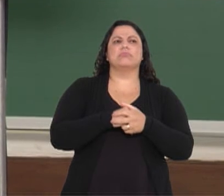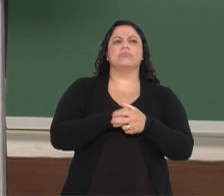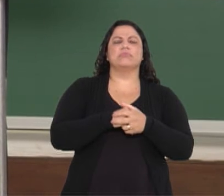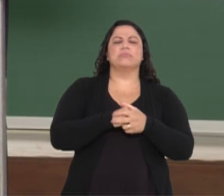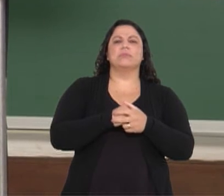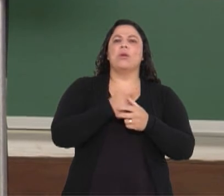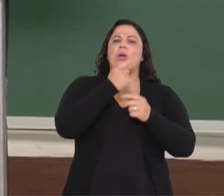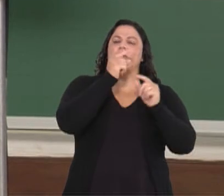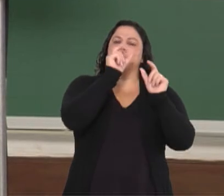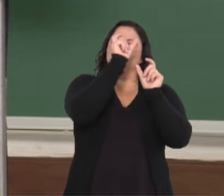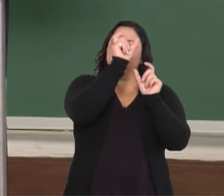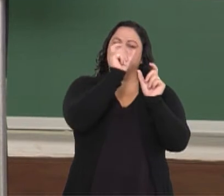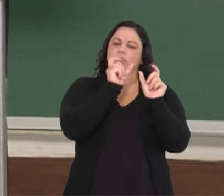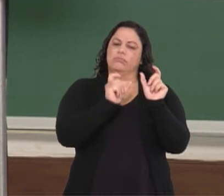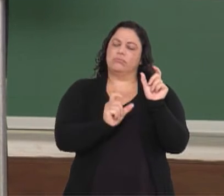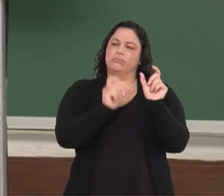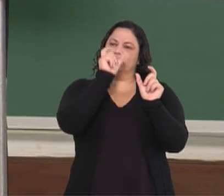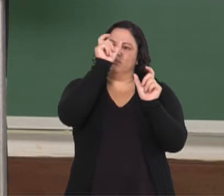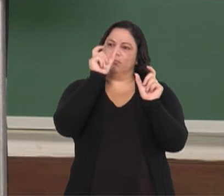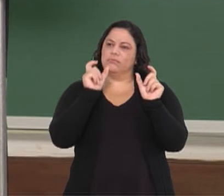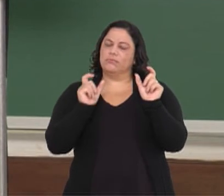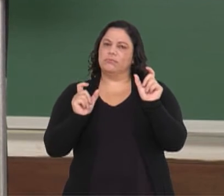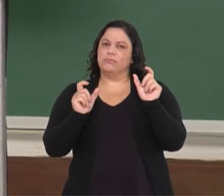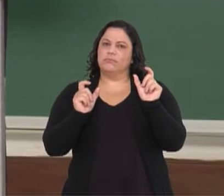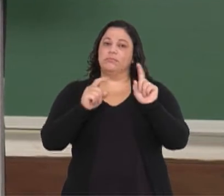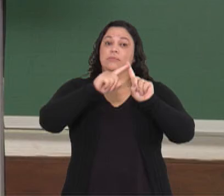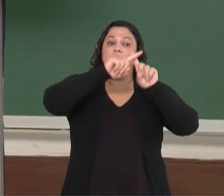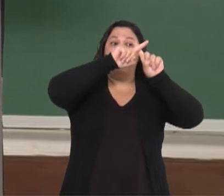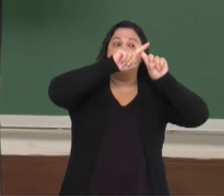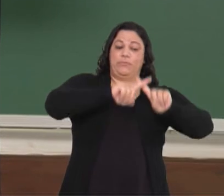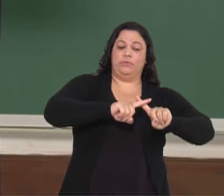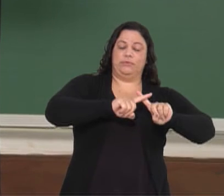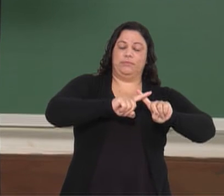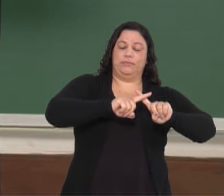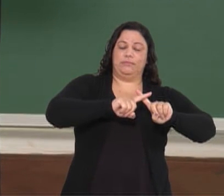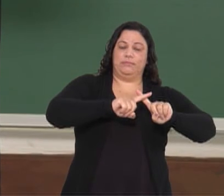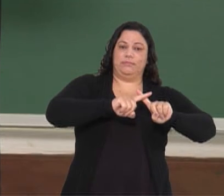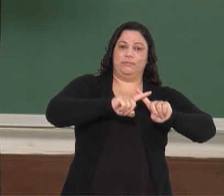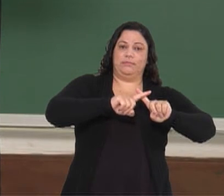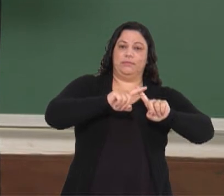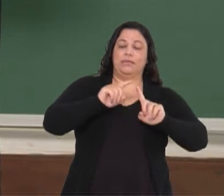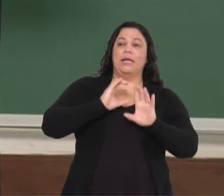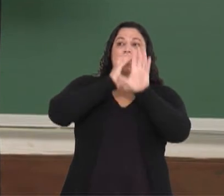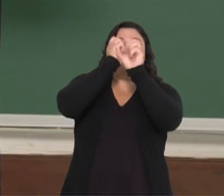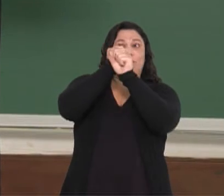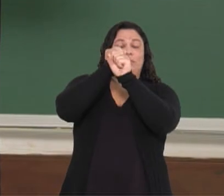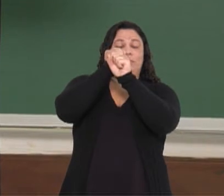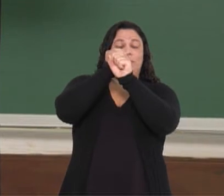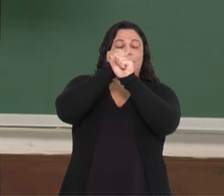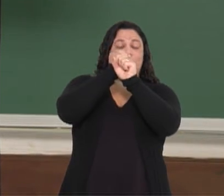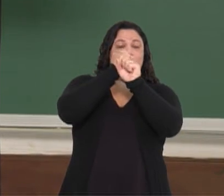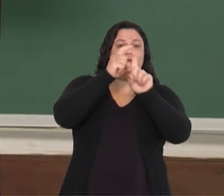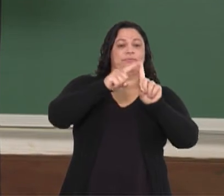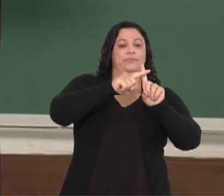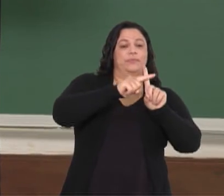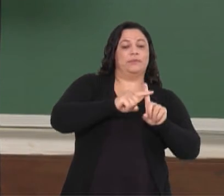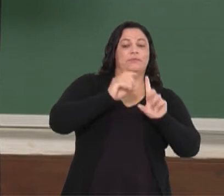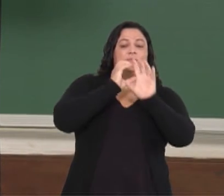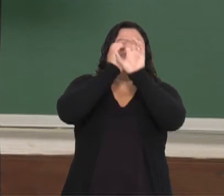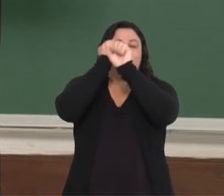você multiplica pelo que está embaixo e soma com o próximo de cima, ou seja, negativo